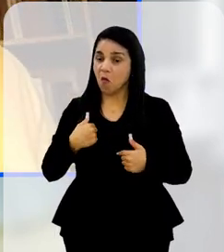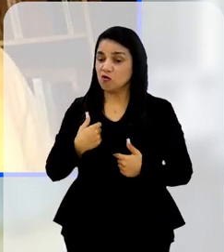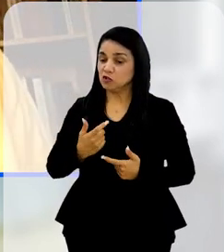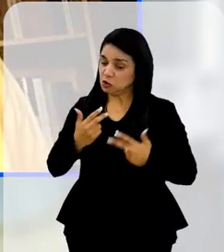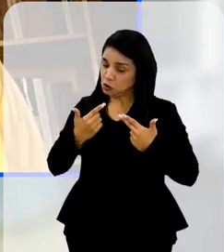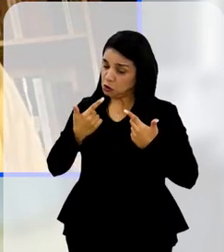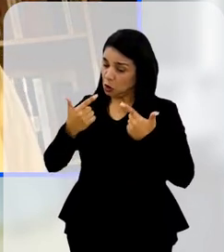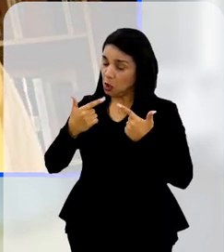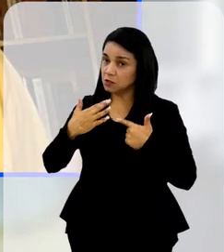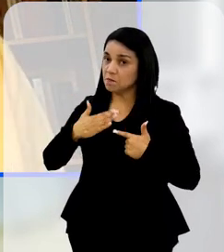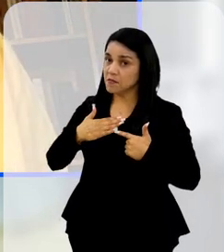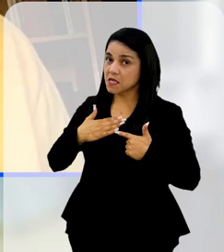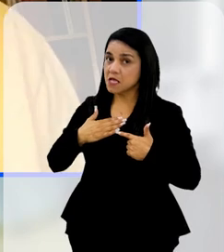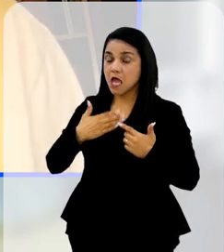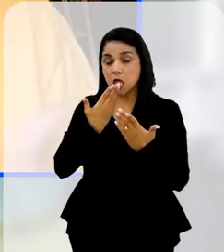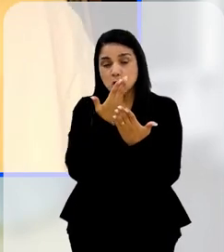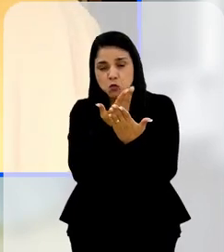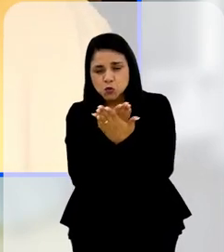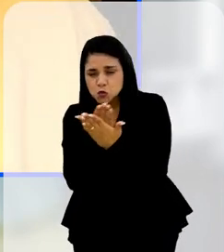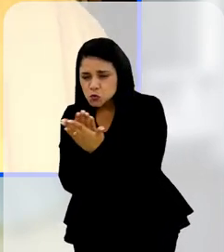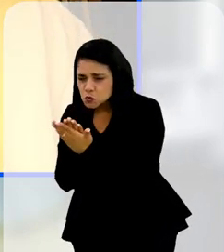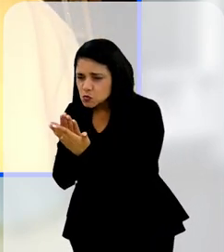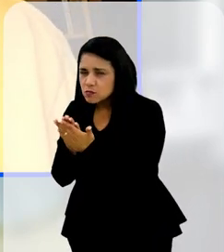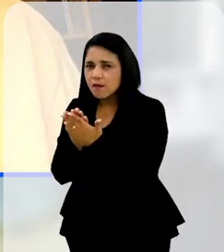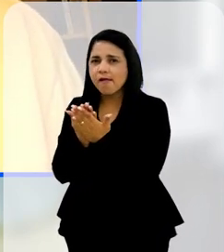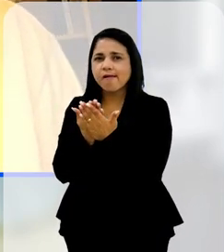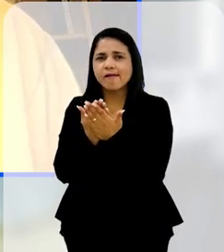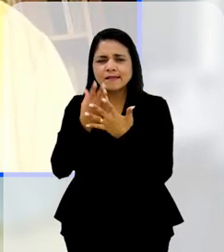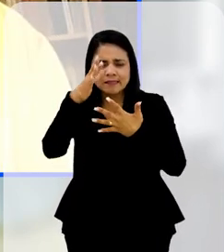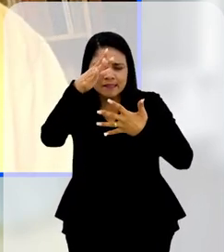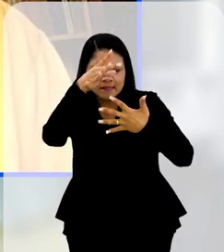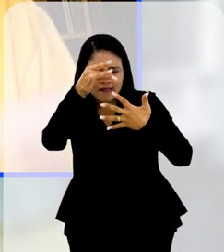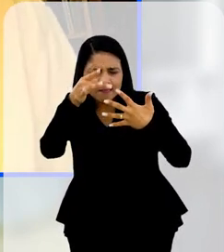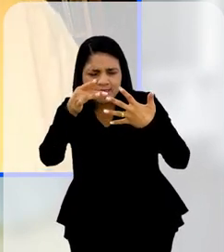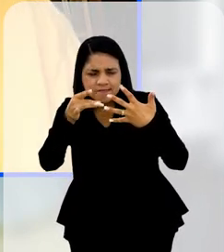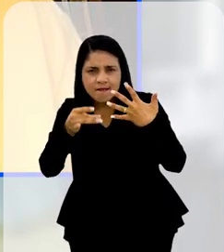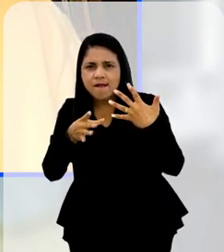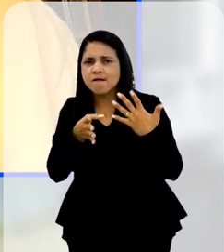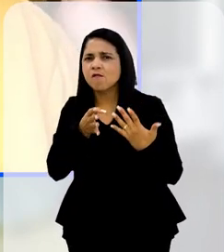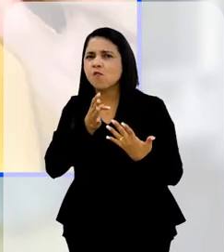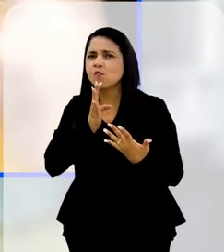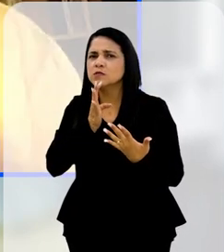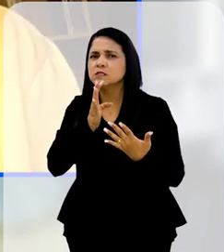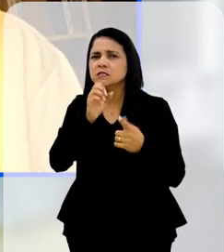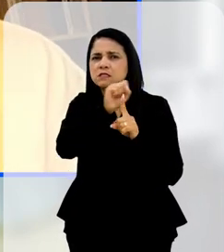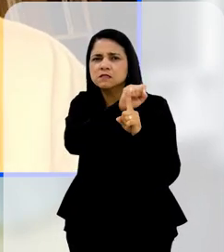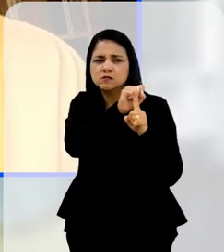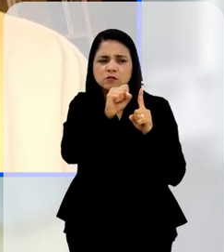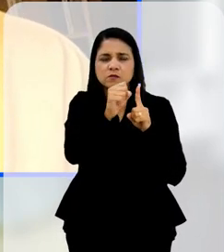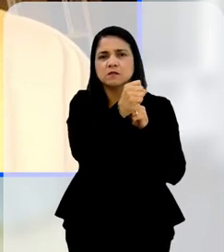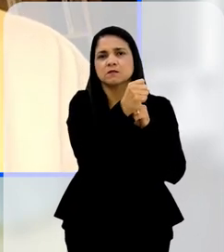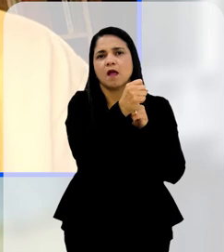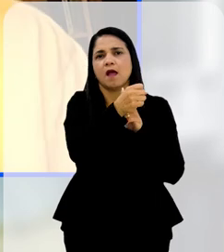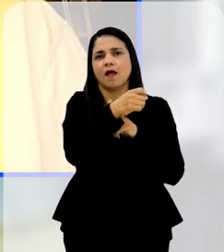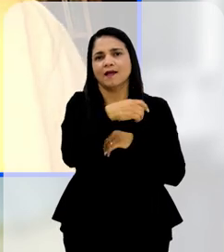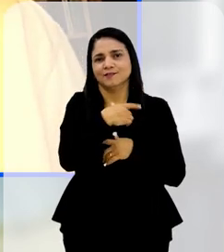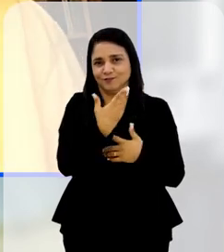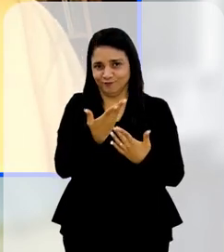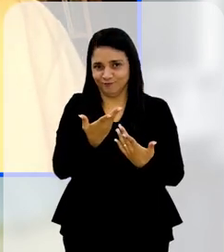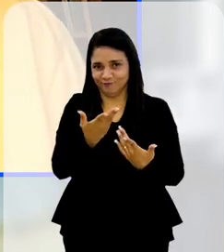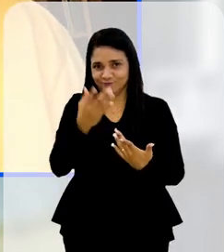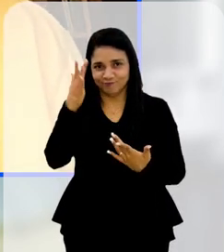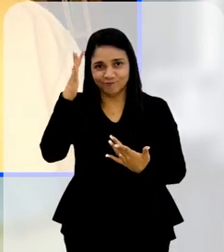entendeu? Porque primeiro que eu estudei, eu passei a conhecer detalhes do cotidiano da sociedade brasileira